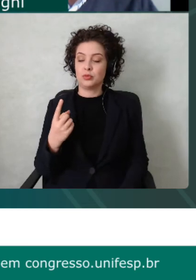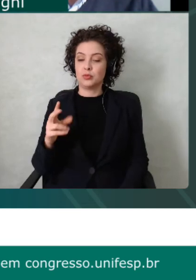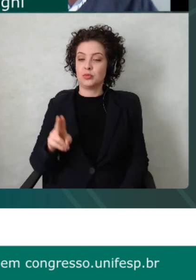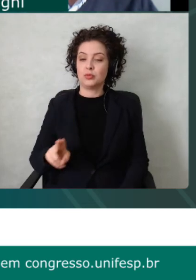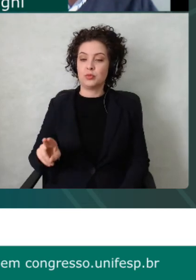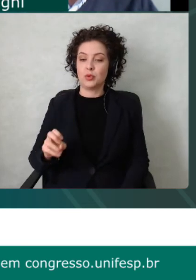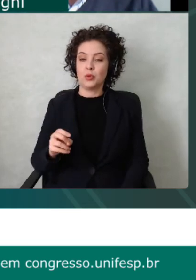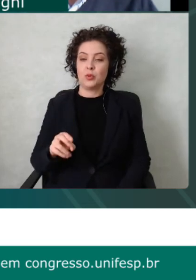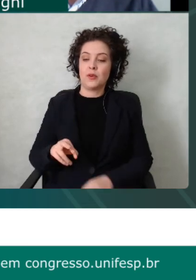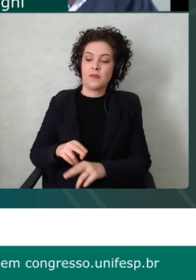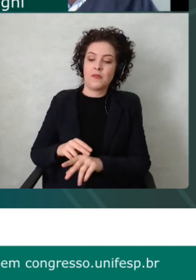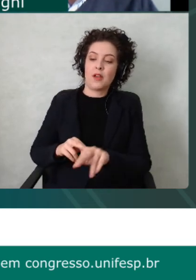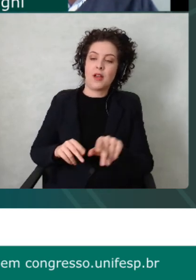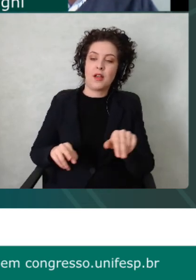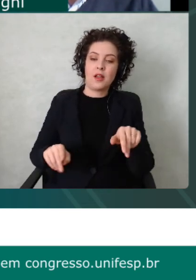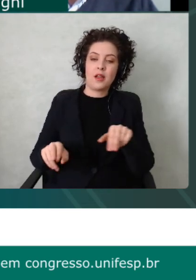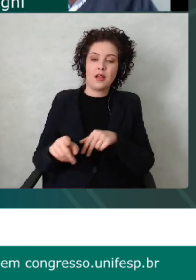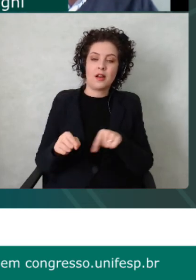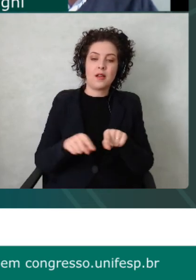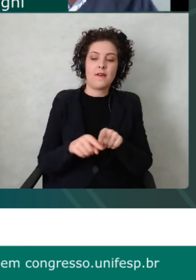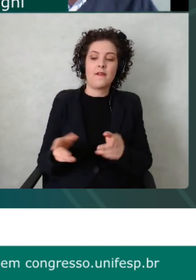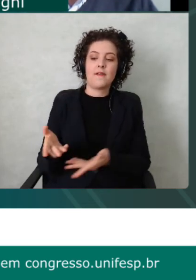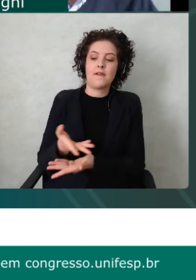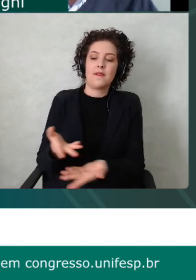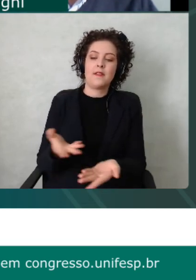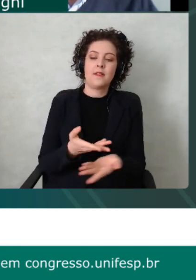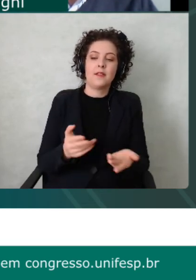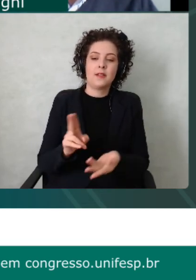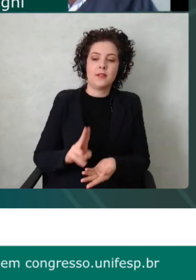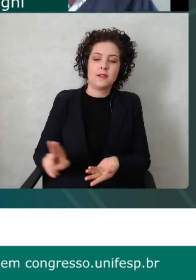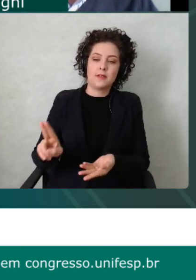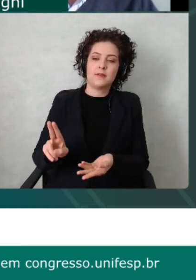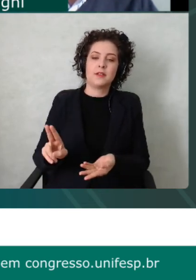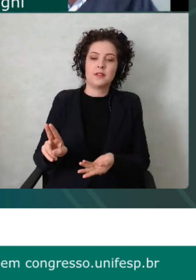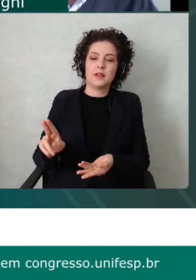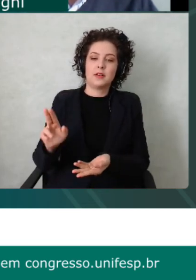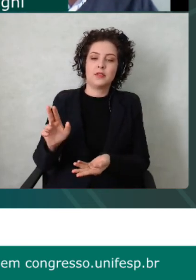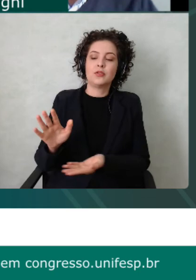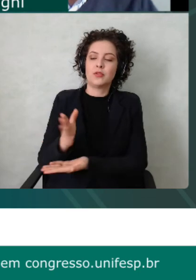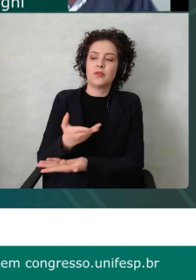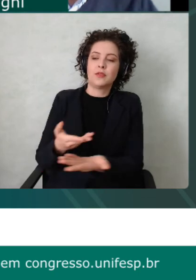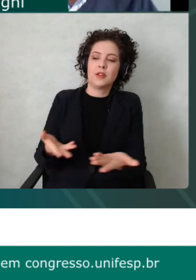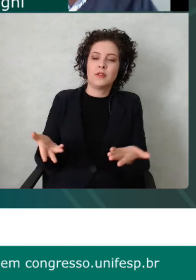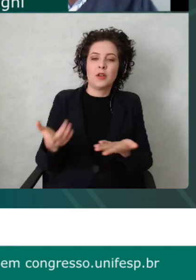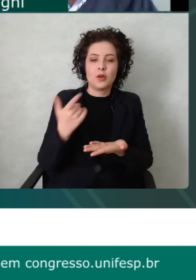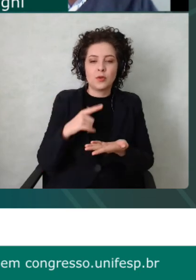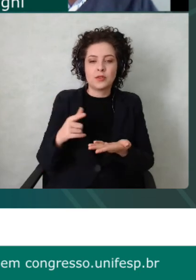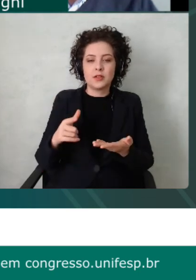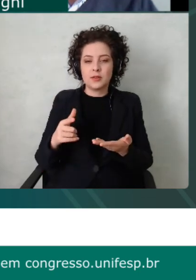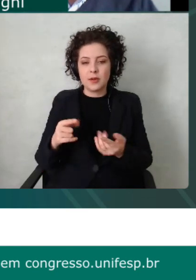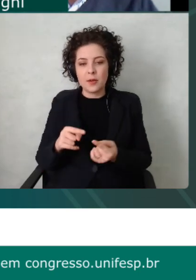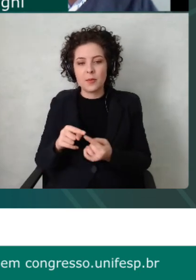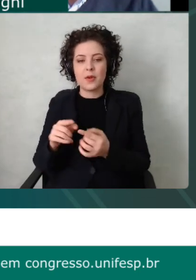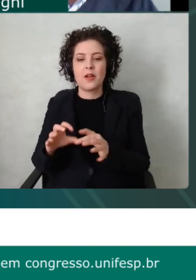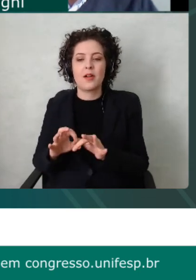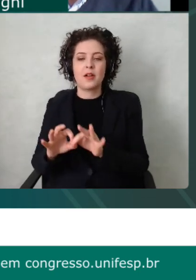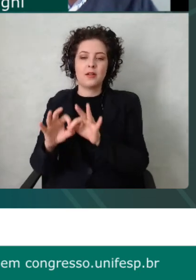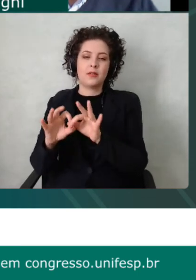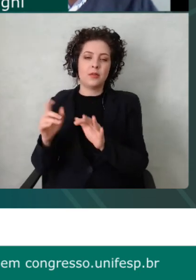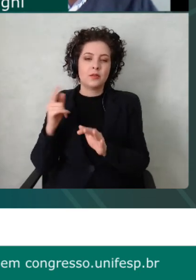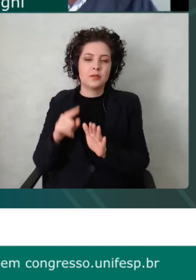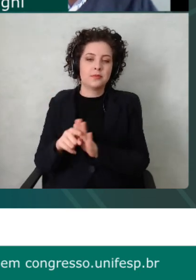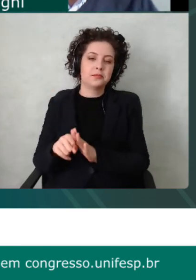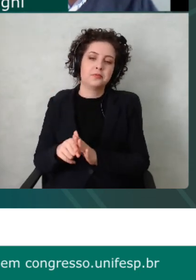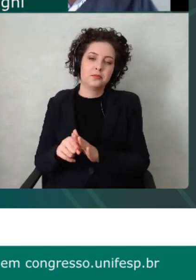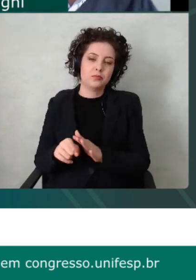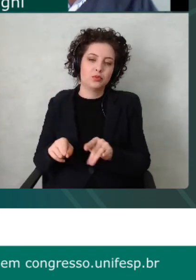deve ser feito com intercâmbio de várias universidades para essa missão heróica e fundamental que você colocou aqui para nós. Eu acho que é uma